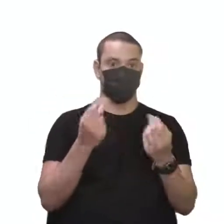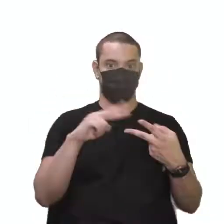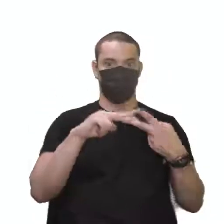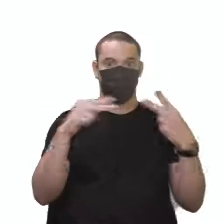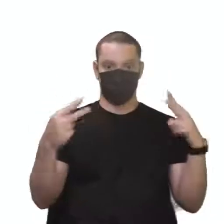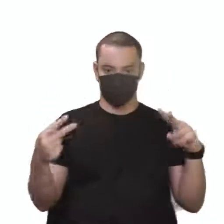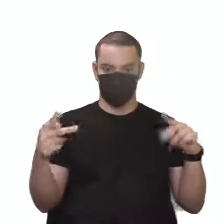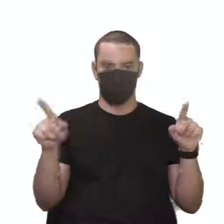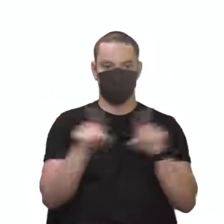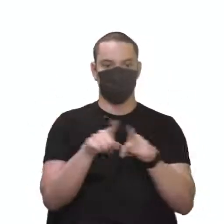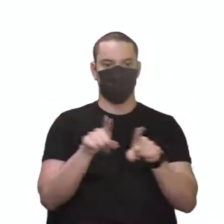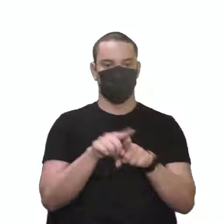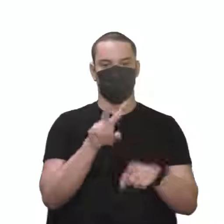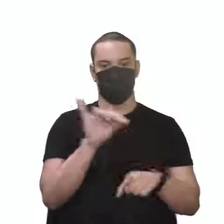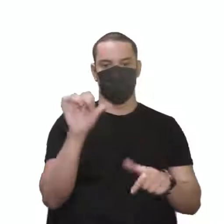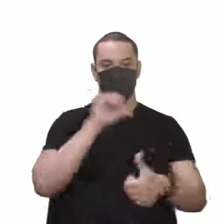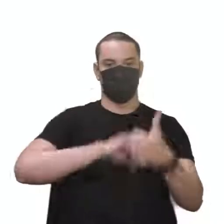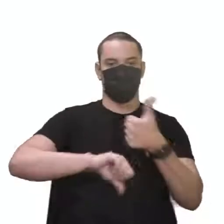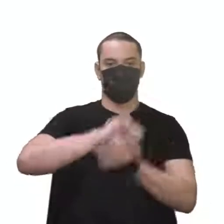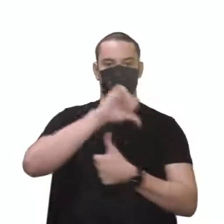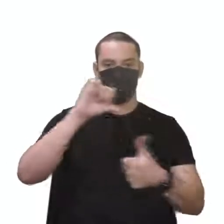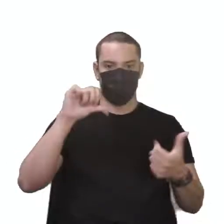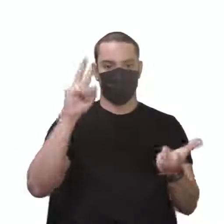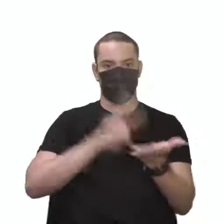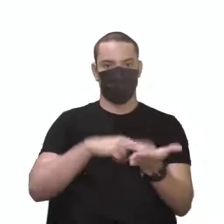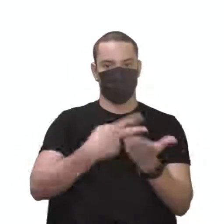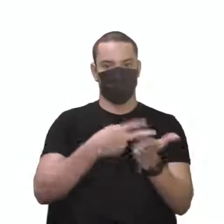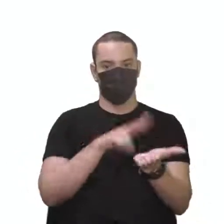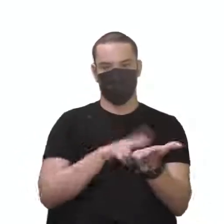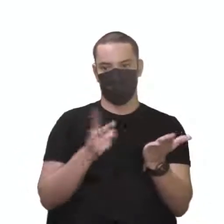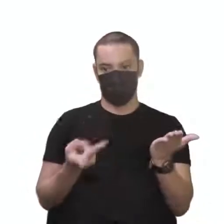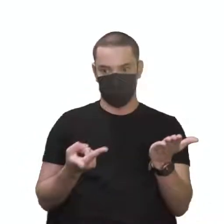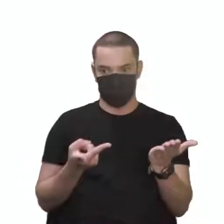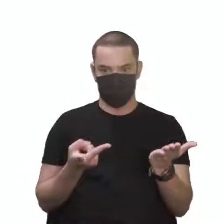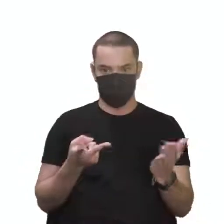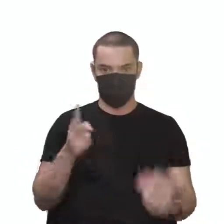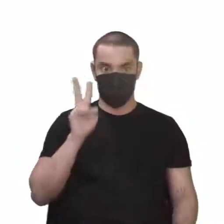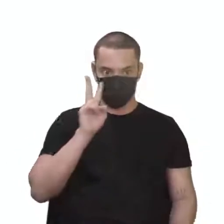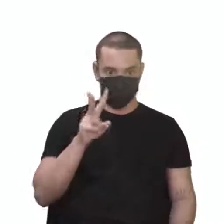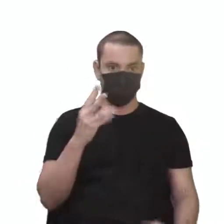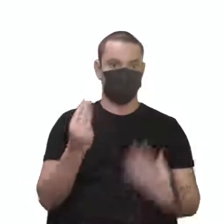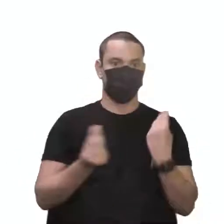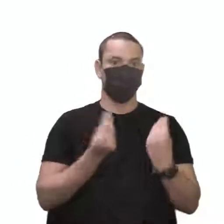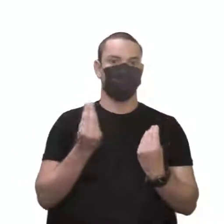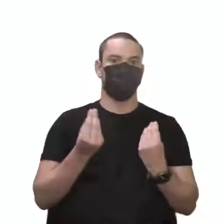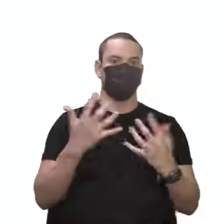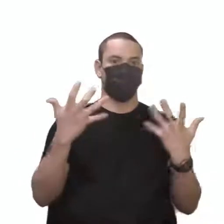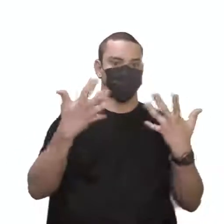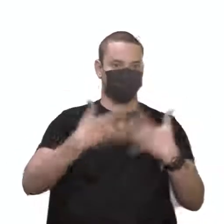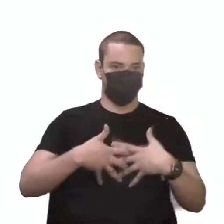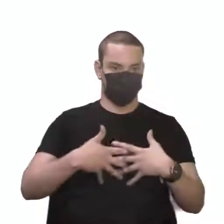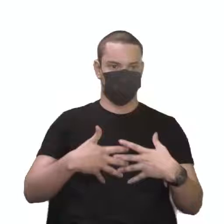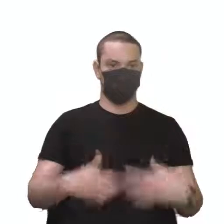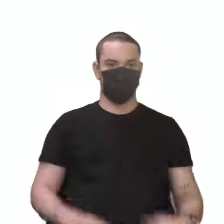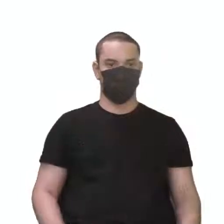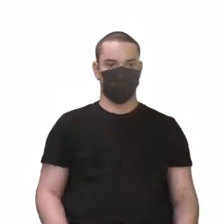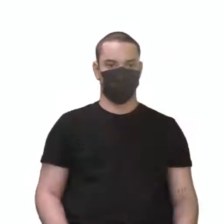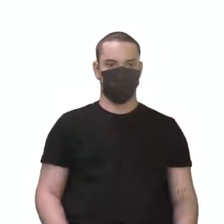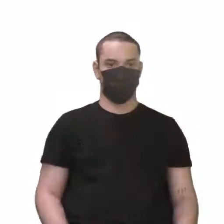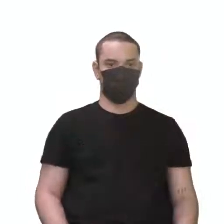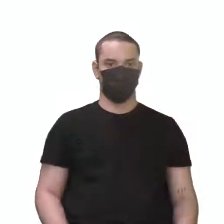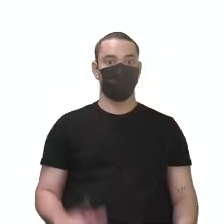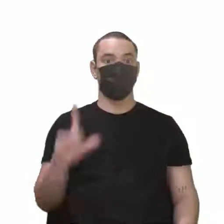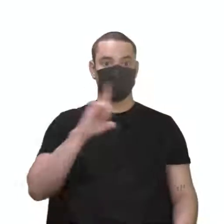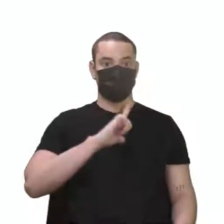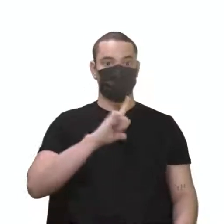genéticas e ele também vai sofrer o processo de tradução e transcrição. Vamos ver como é que ele vai funcionar, então? Ele